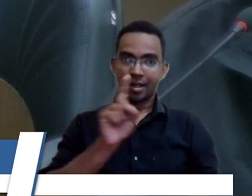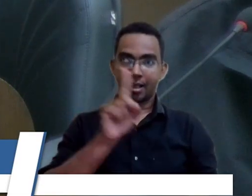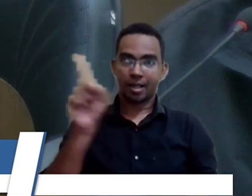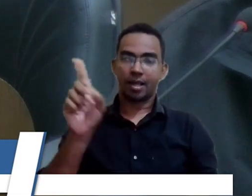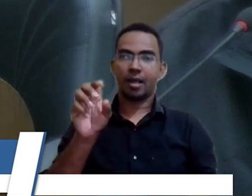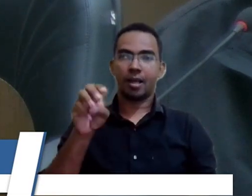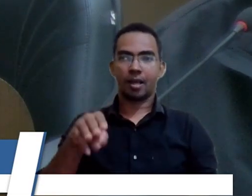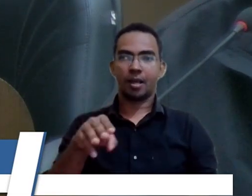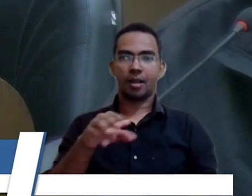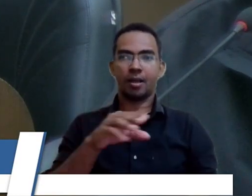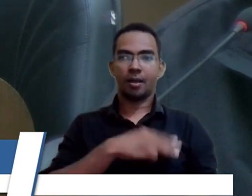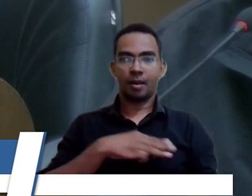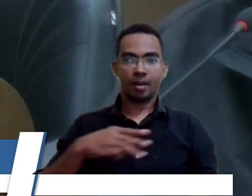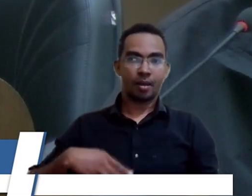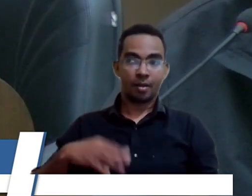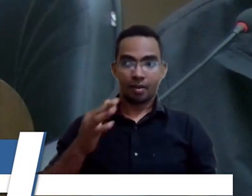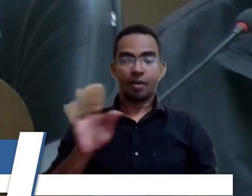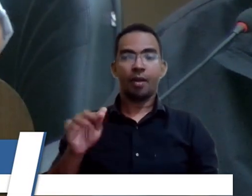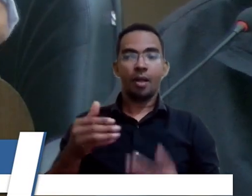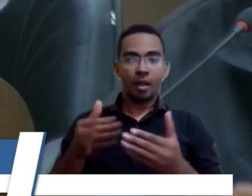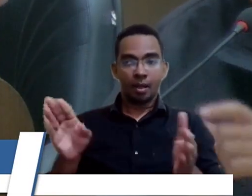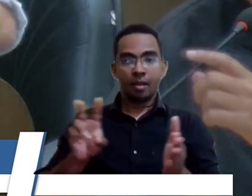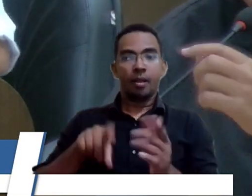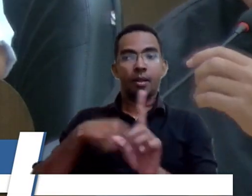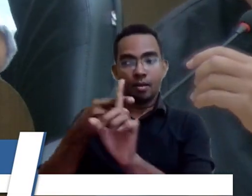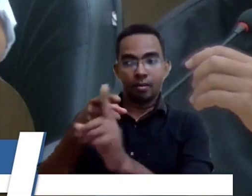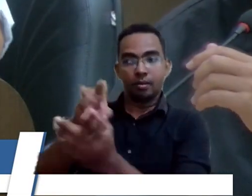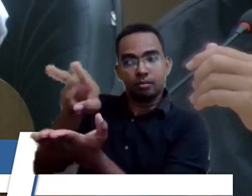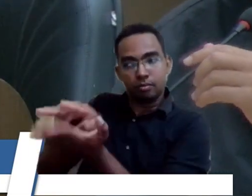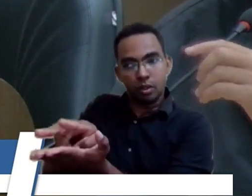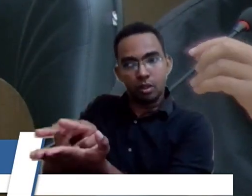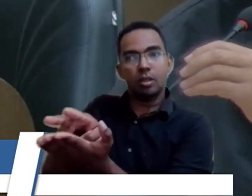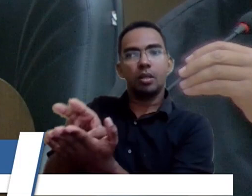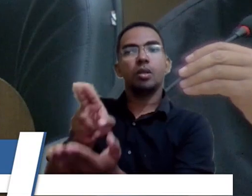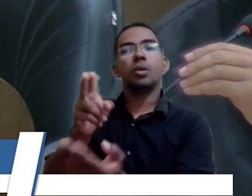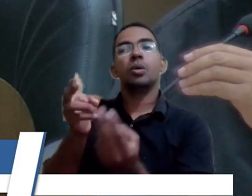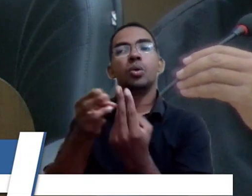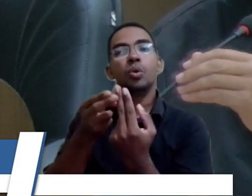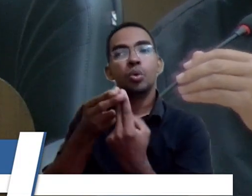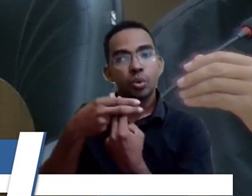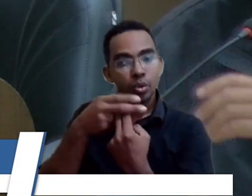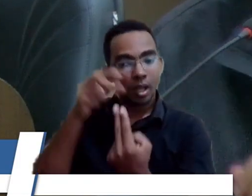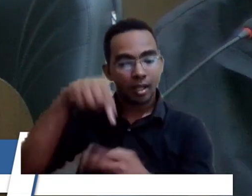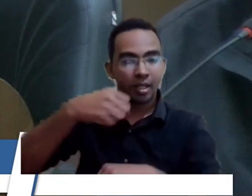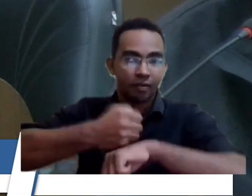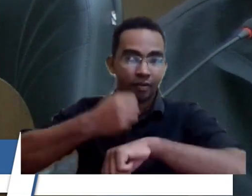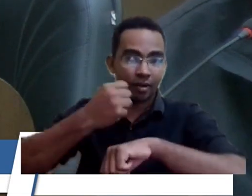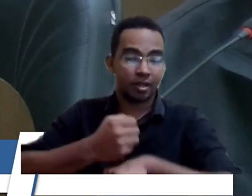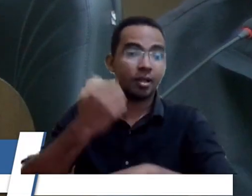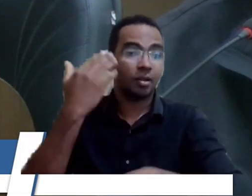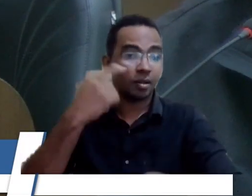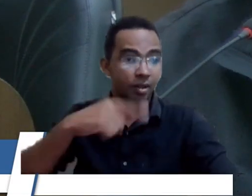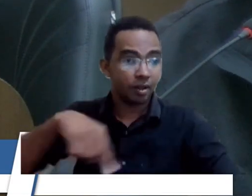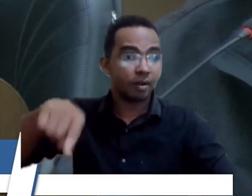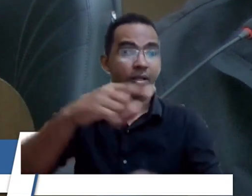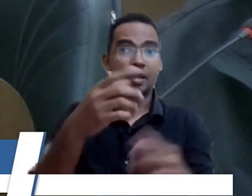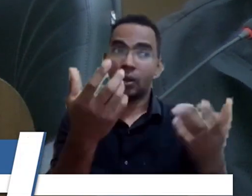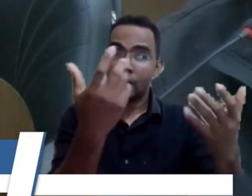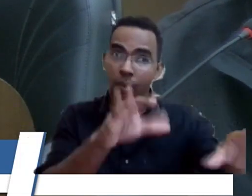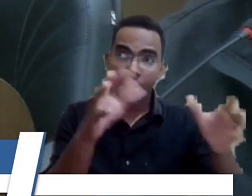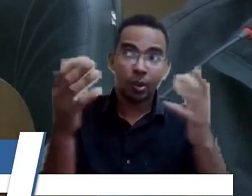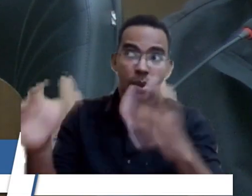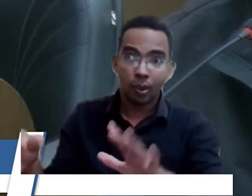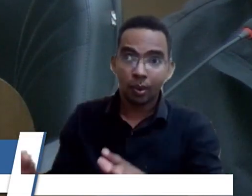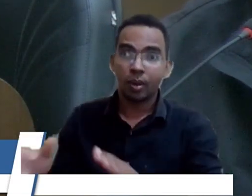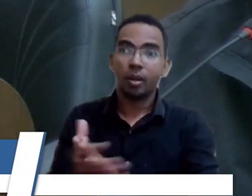Federal, abrir mais 50 leitos SUS na cidade de Franca, que eu sei que muita gente não está querendo aqui, por causa de preço,